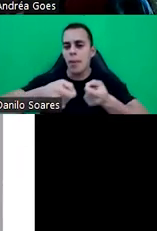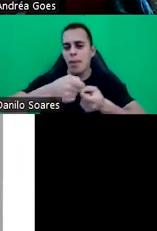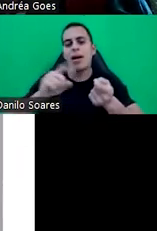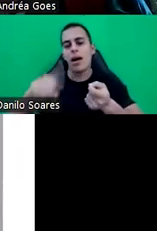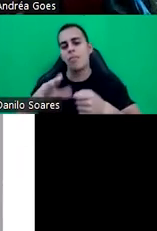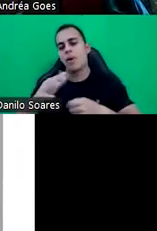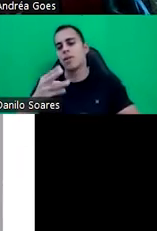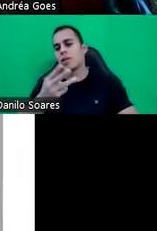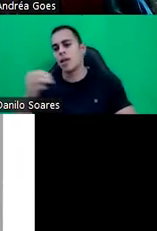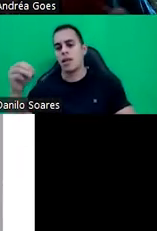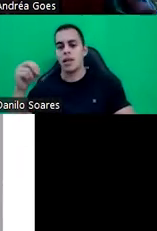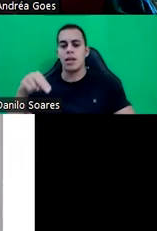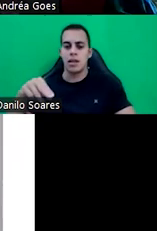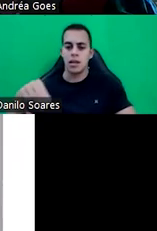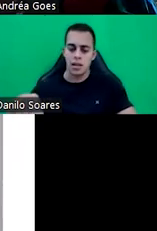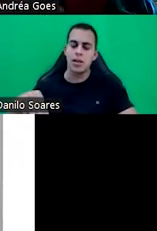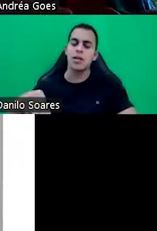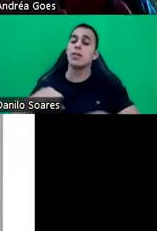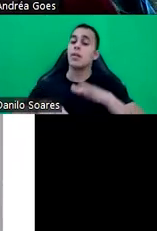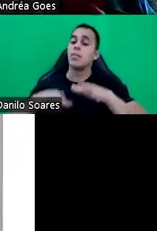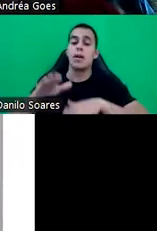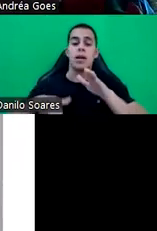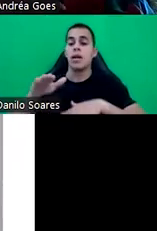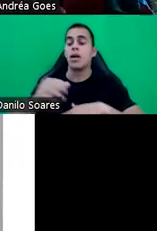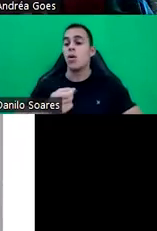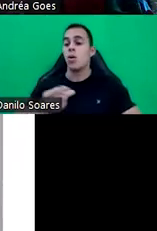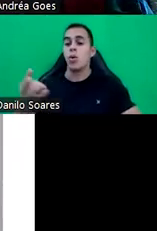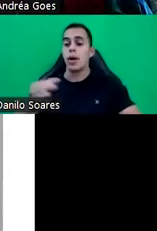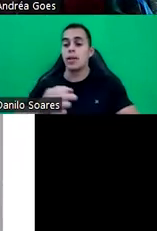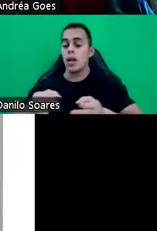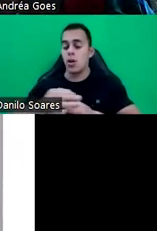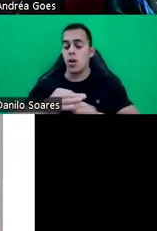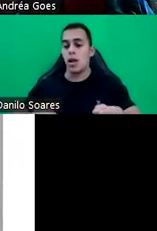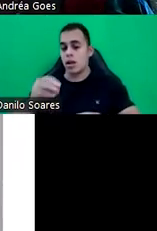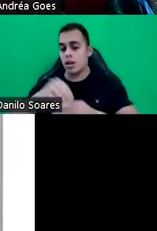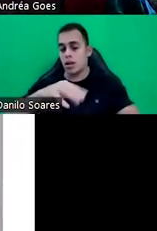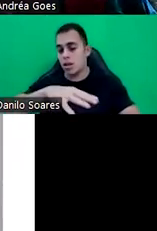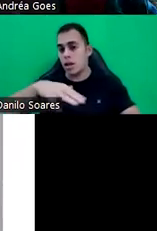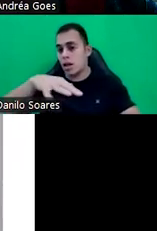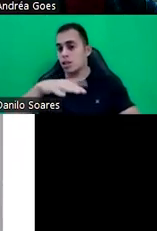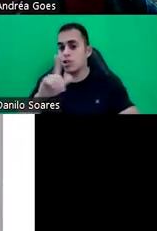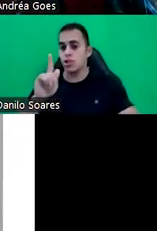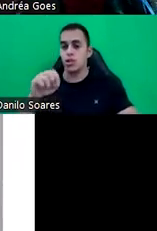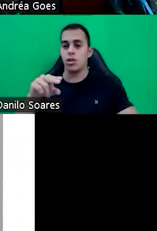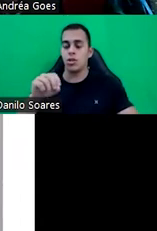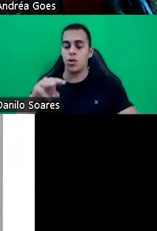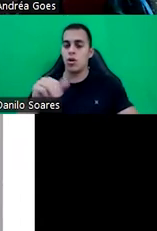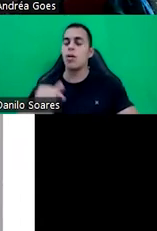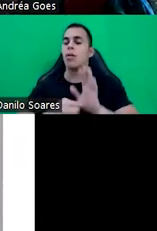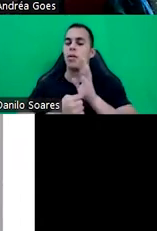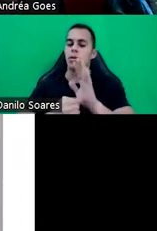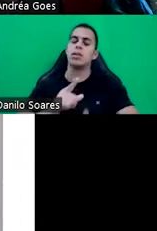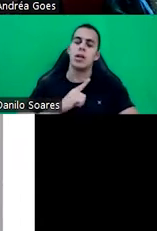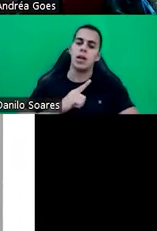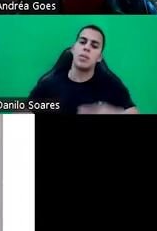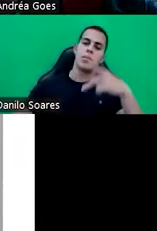nanômetros, e aí tudo depende de quanto a célula, em cada região do genoma, está sendo expresso, uma parte que está produzindo uma proteína